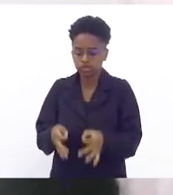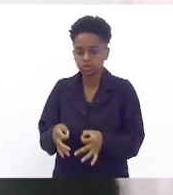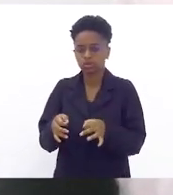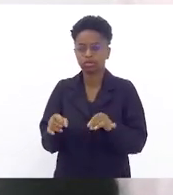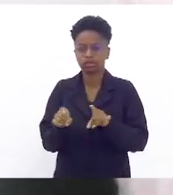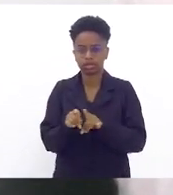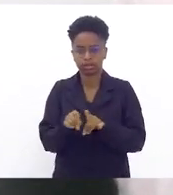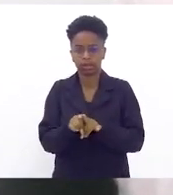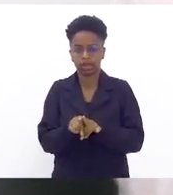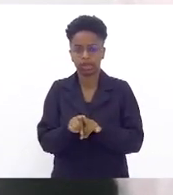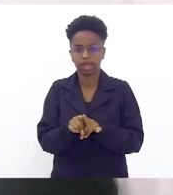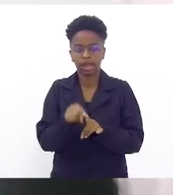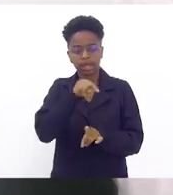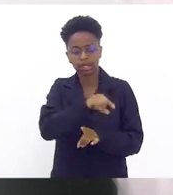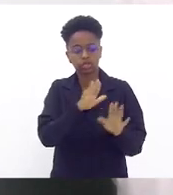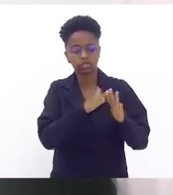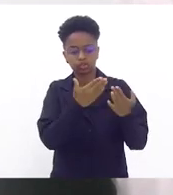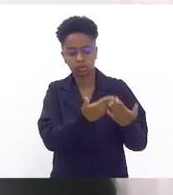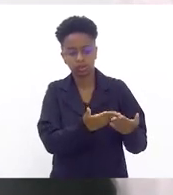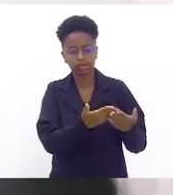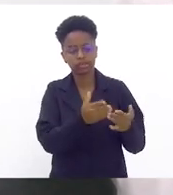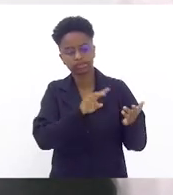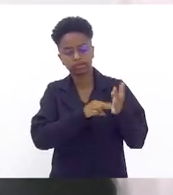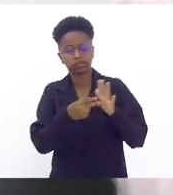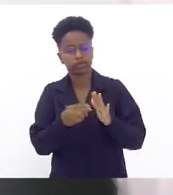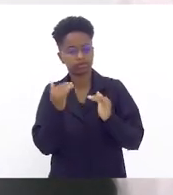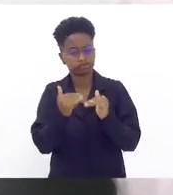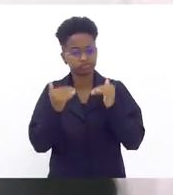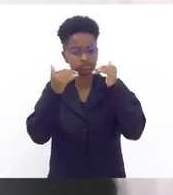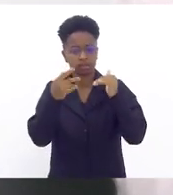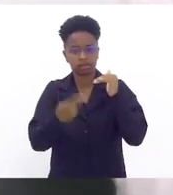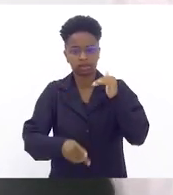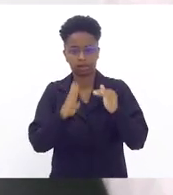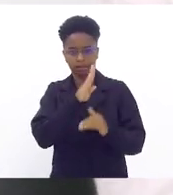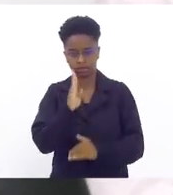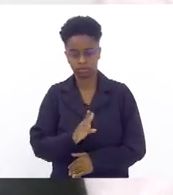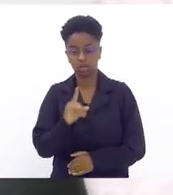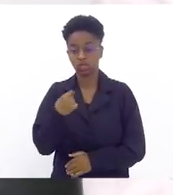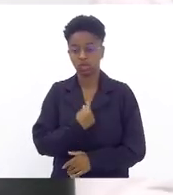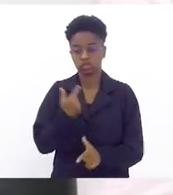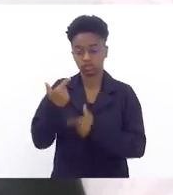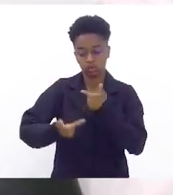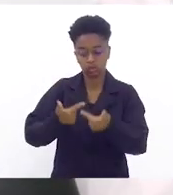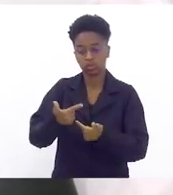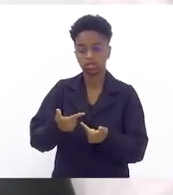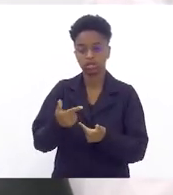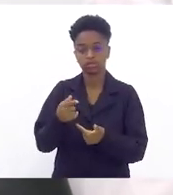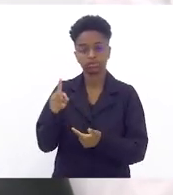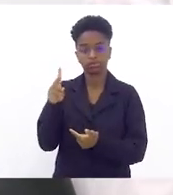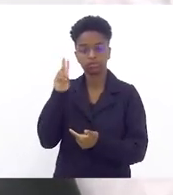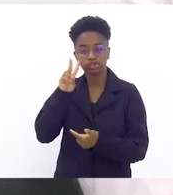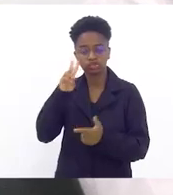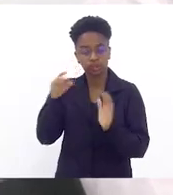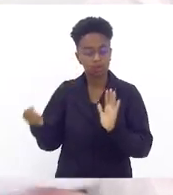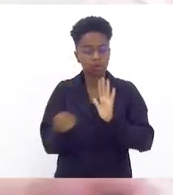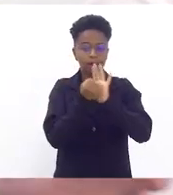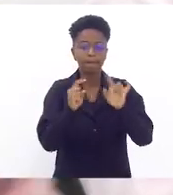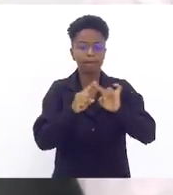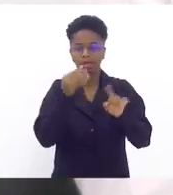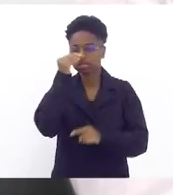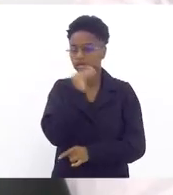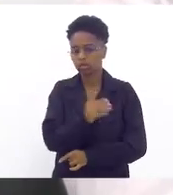Martins Pena representa para o Rio de Janeiro para o Brasil a luta da nossa escola histórica mas o descaso não pode ser eterno